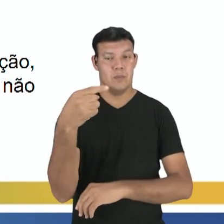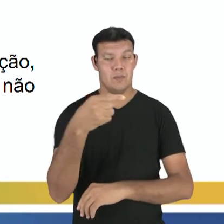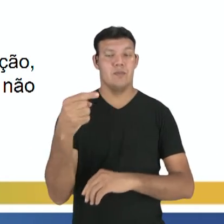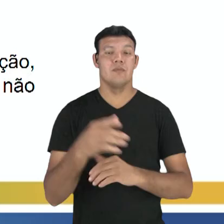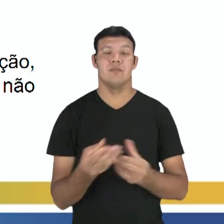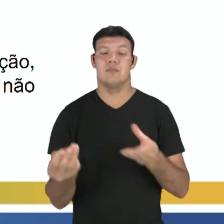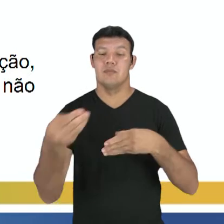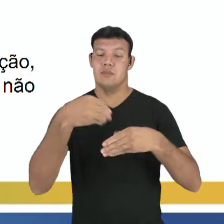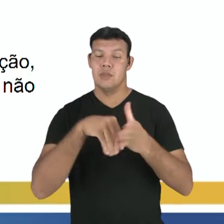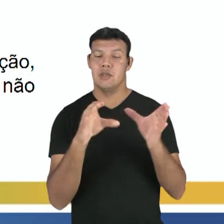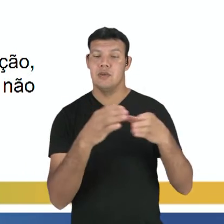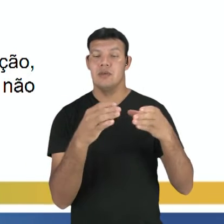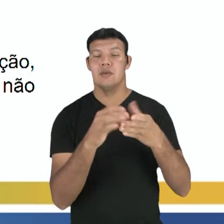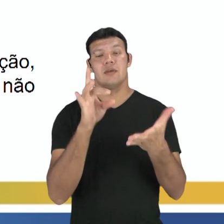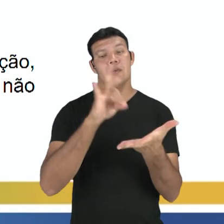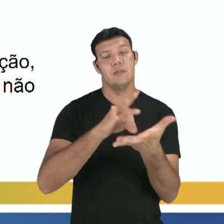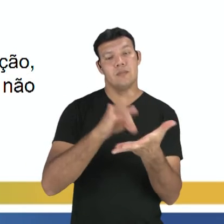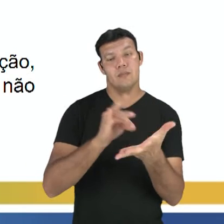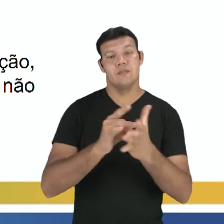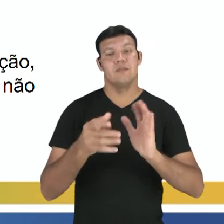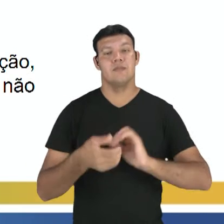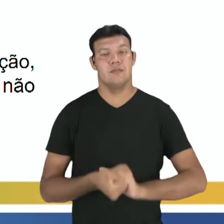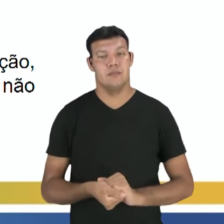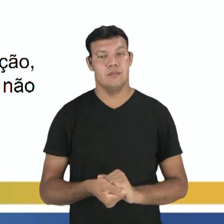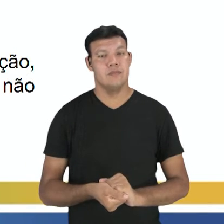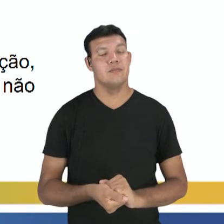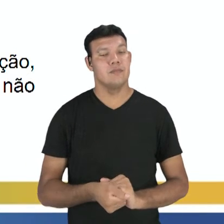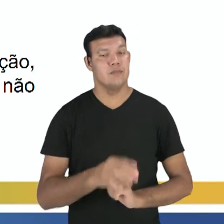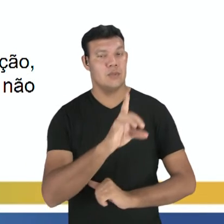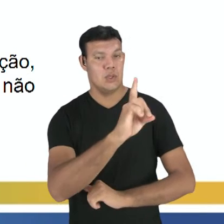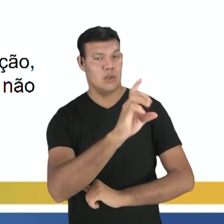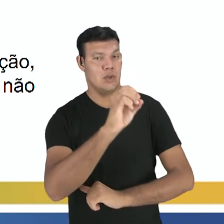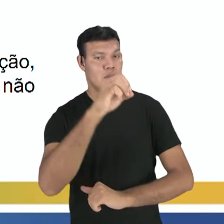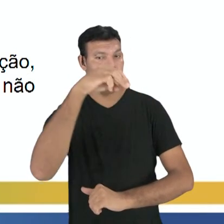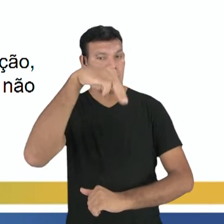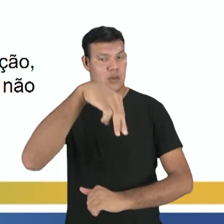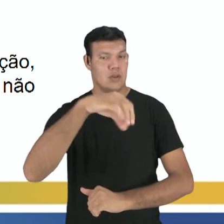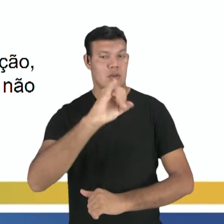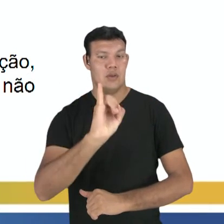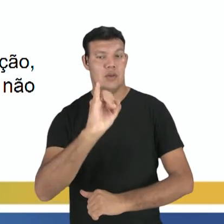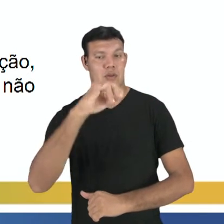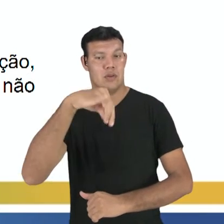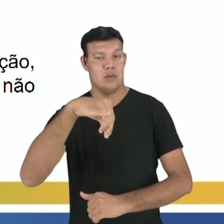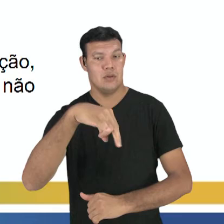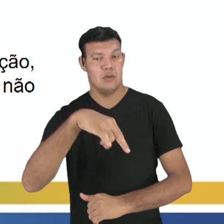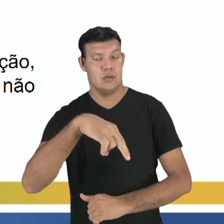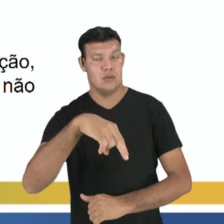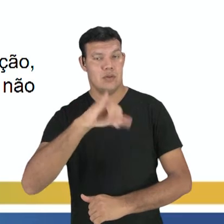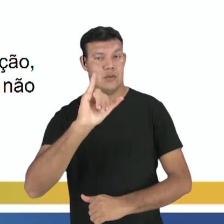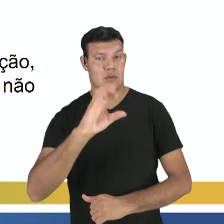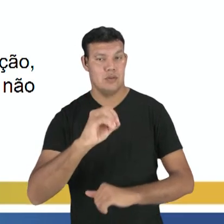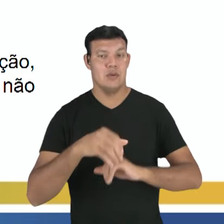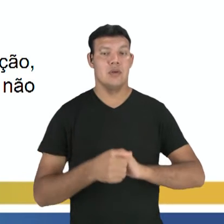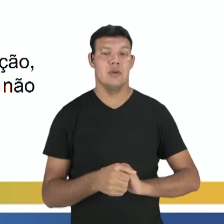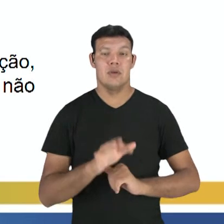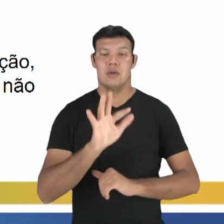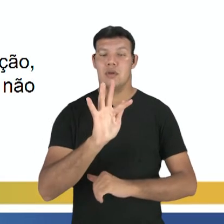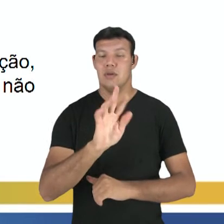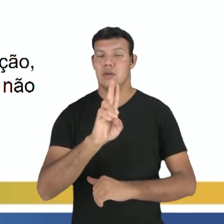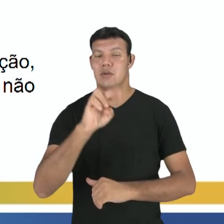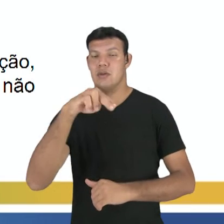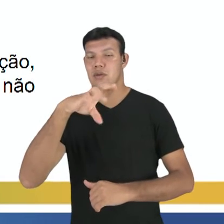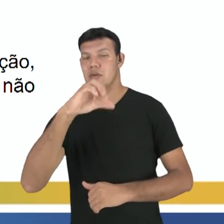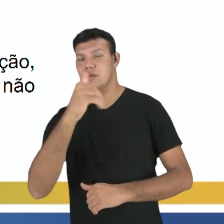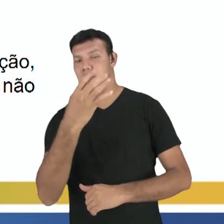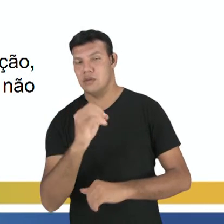números reais. Então, aí, meu domínio da função ele vai ter que mostrar. O domínio da função é